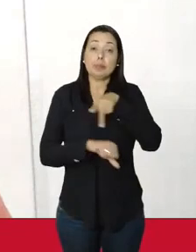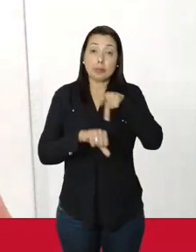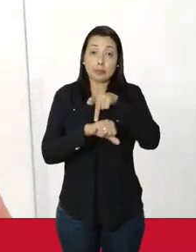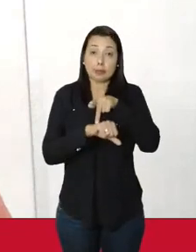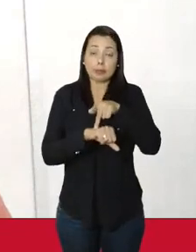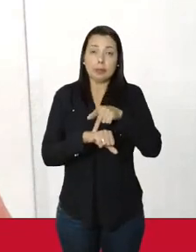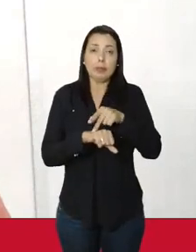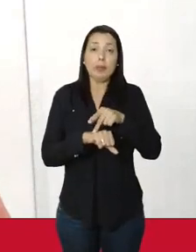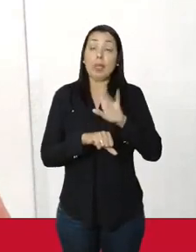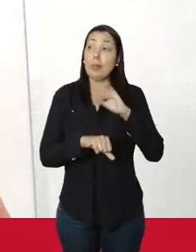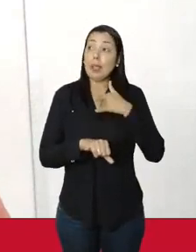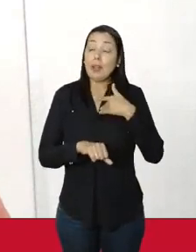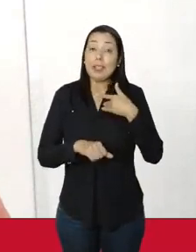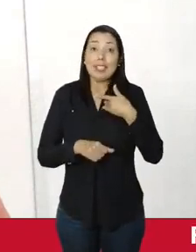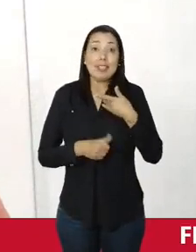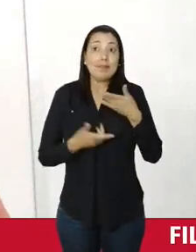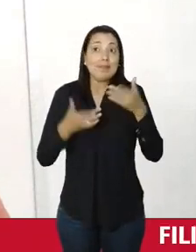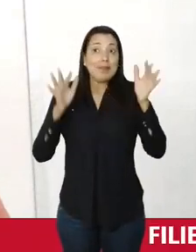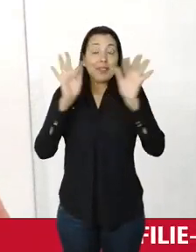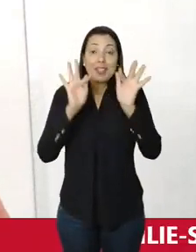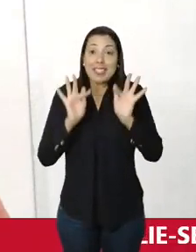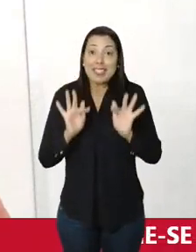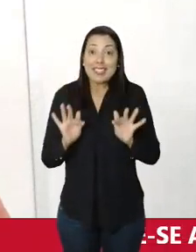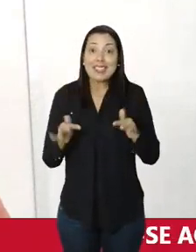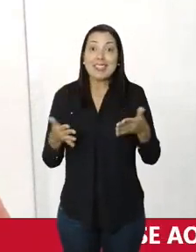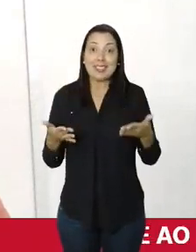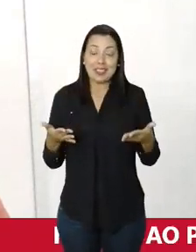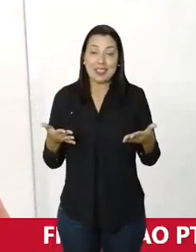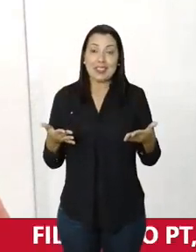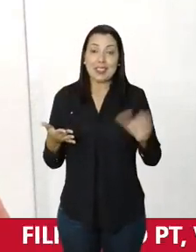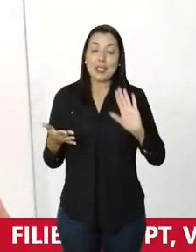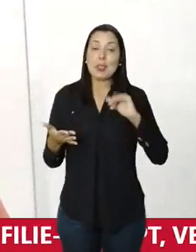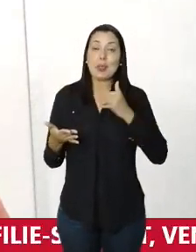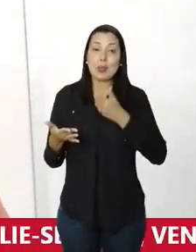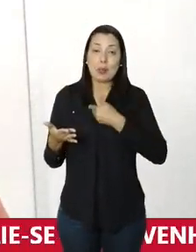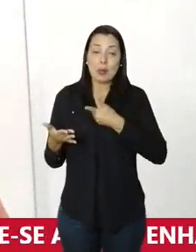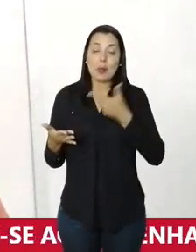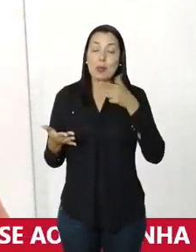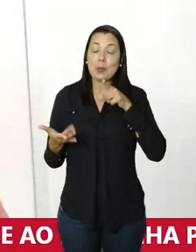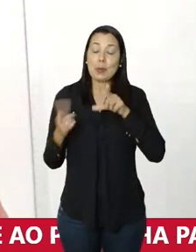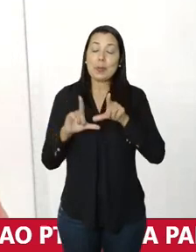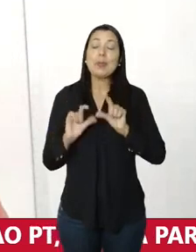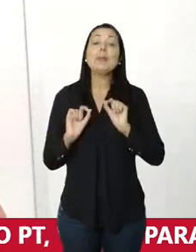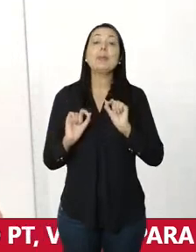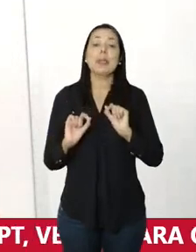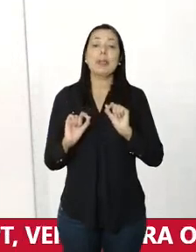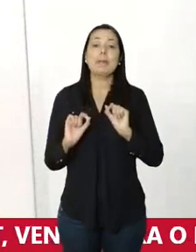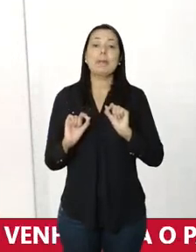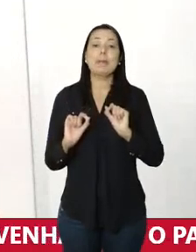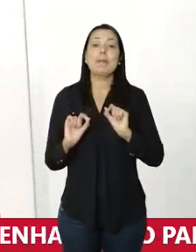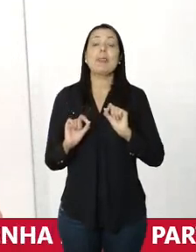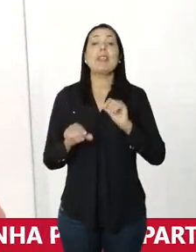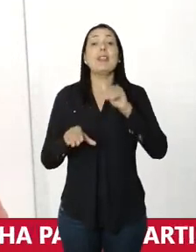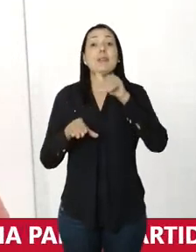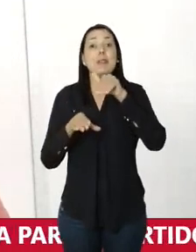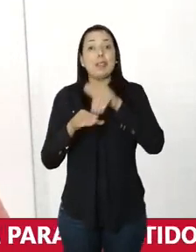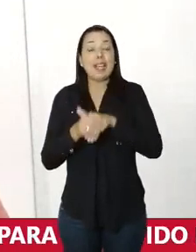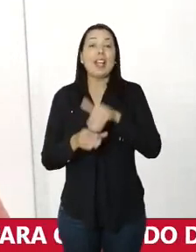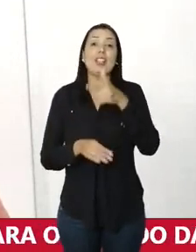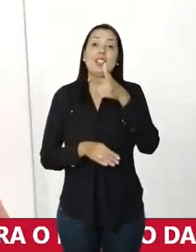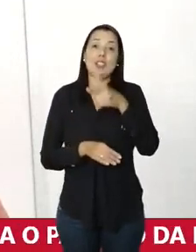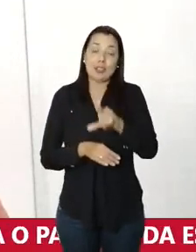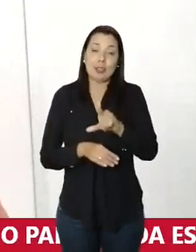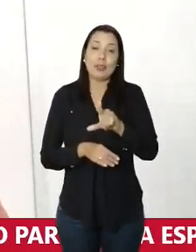E para nossa alegria, né, e felicidade, nós conseguimos reeleger essa